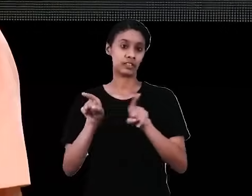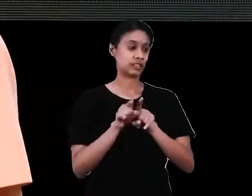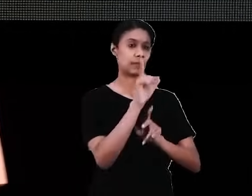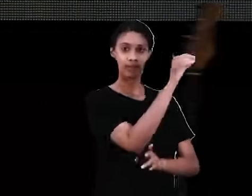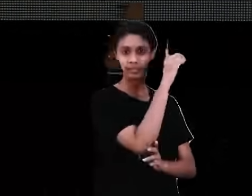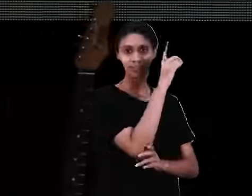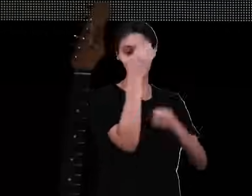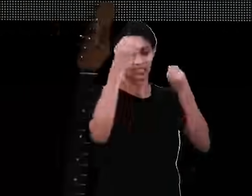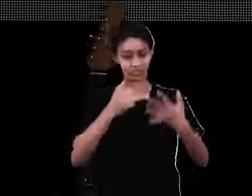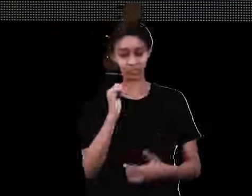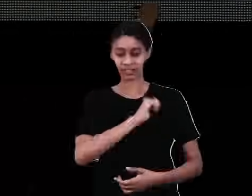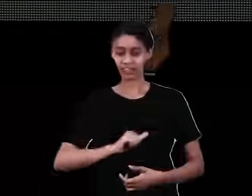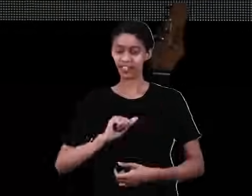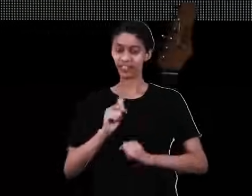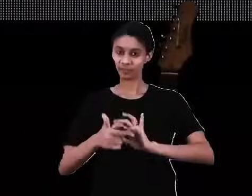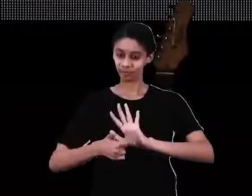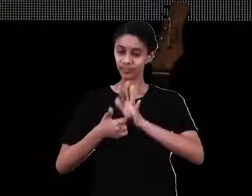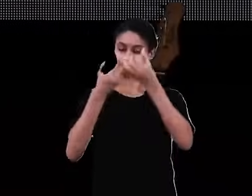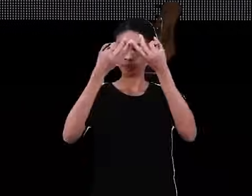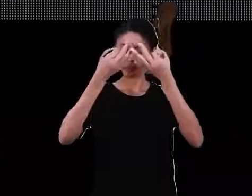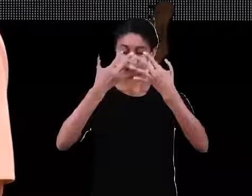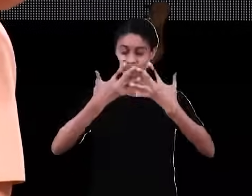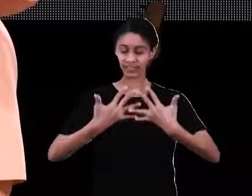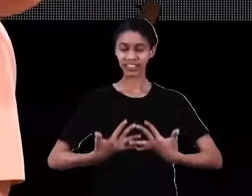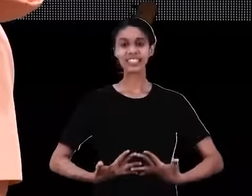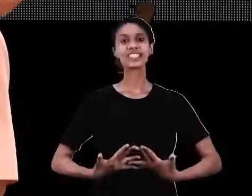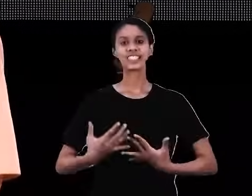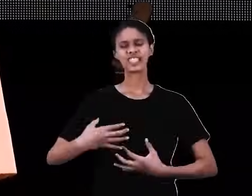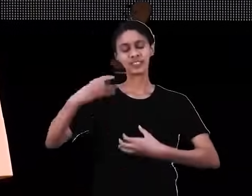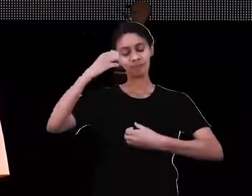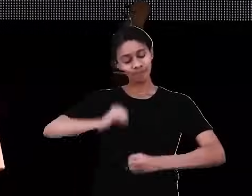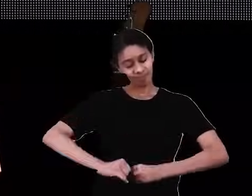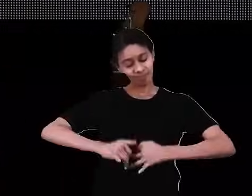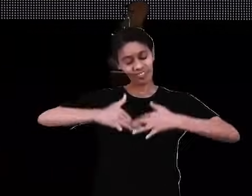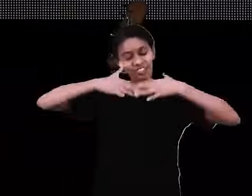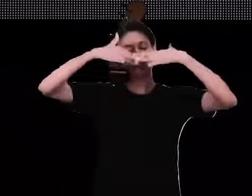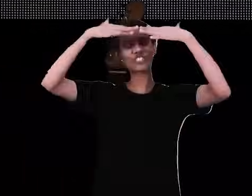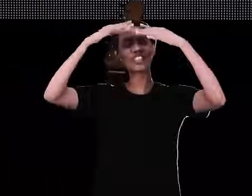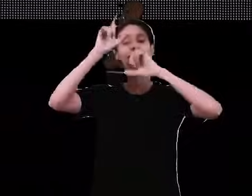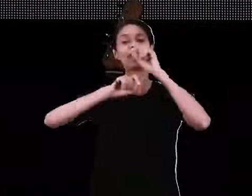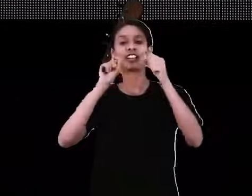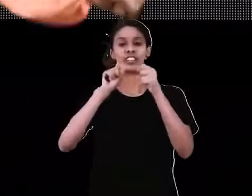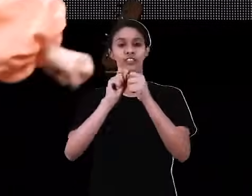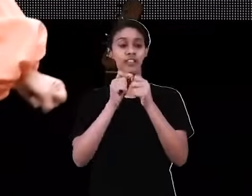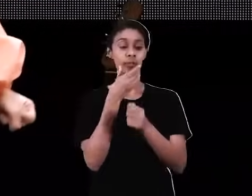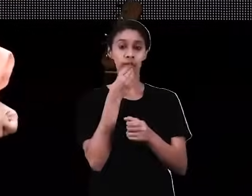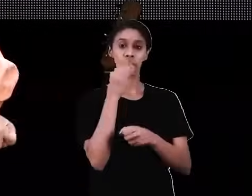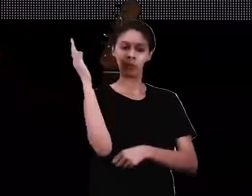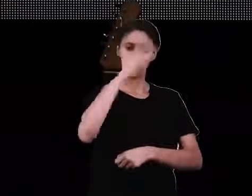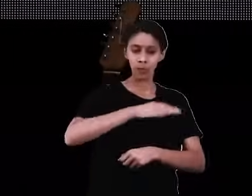ela fala com graça, porque é uma mulher cheia do Espírito Santo e cheia de sabedoria, ela quebra o homem mais sanguinário. Quebra ou não